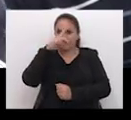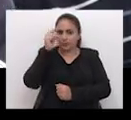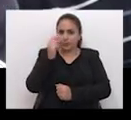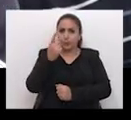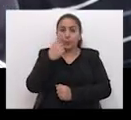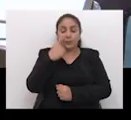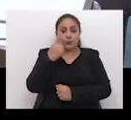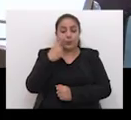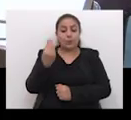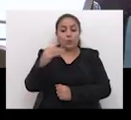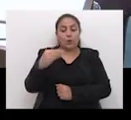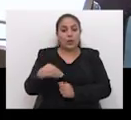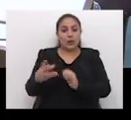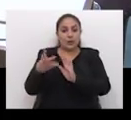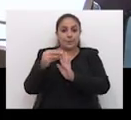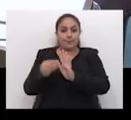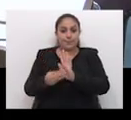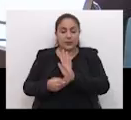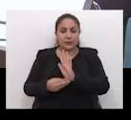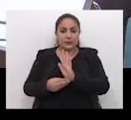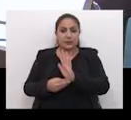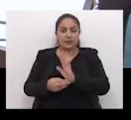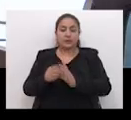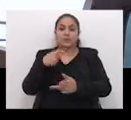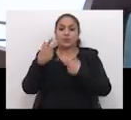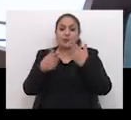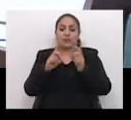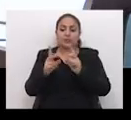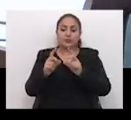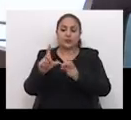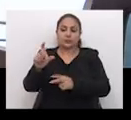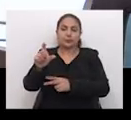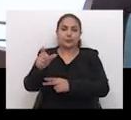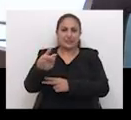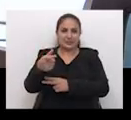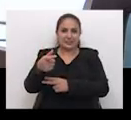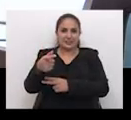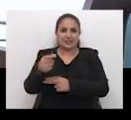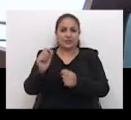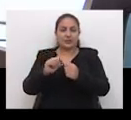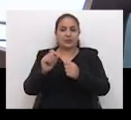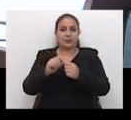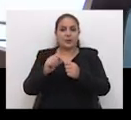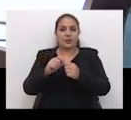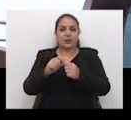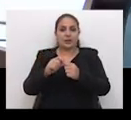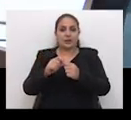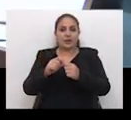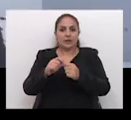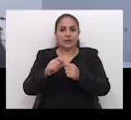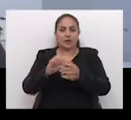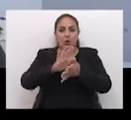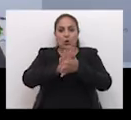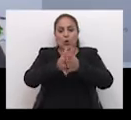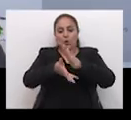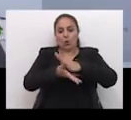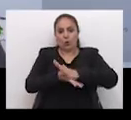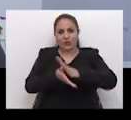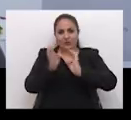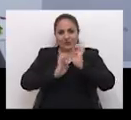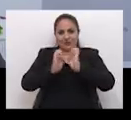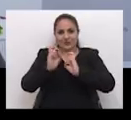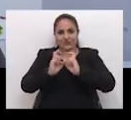ao Executivo a inclusão da emenda que determina que a venda de passagens seja feita pela Codepas. Primeiro que